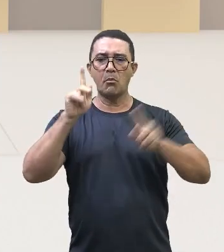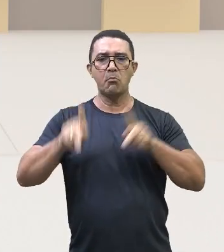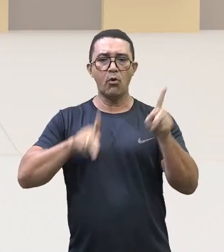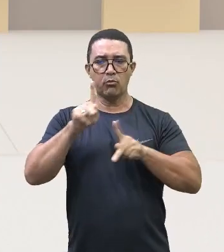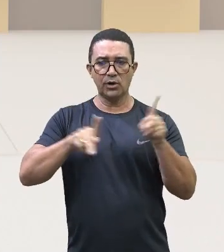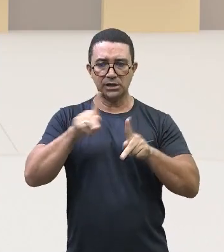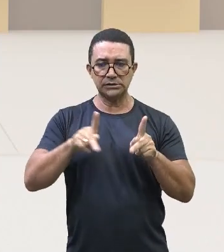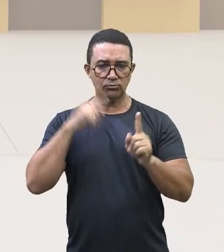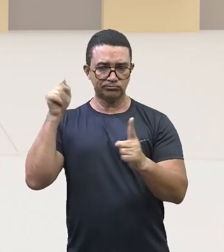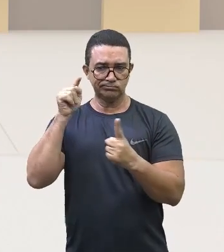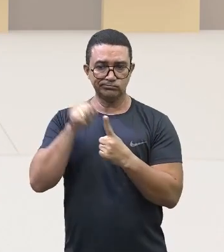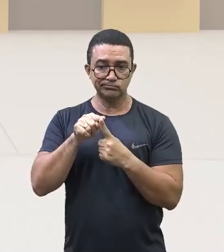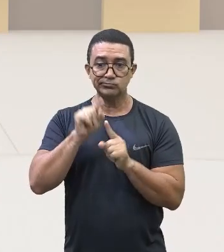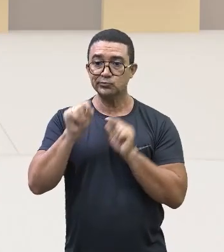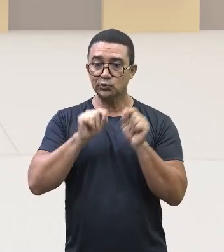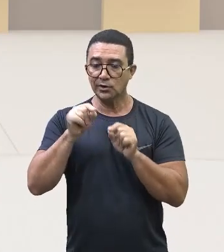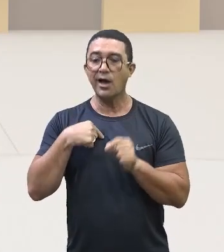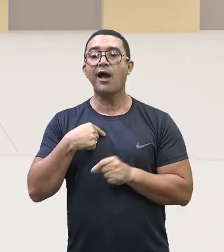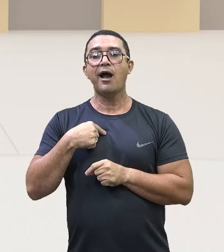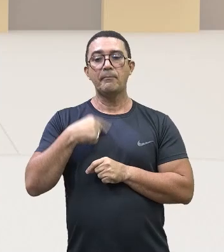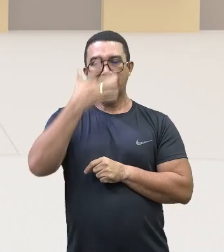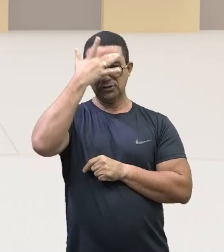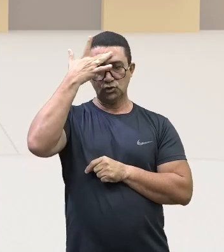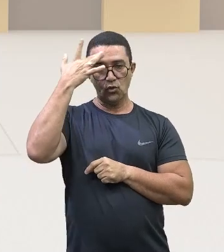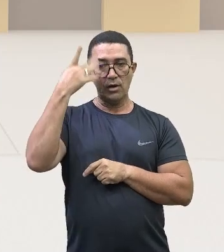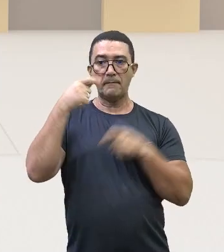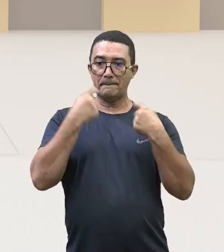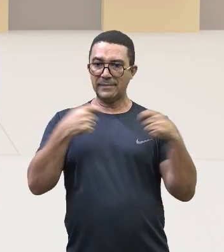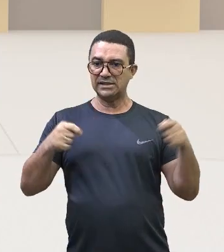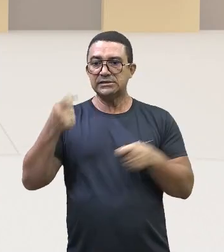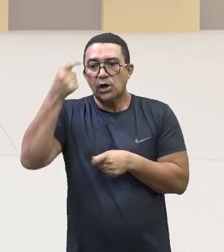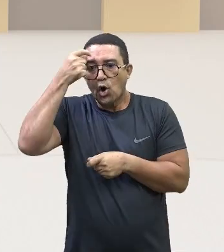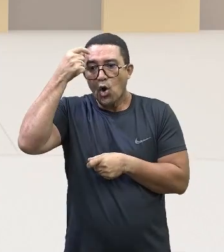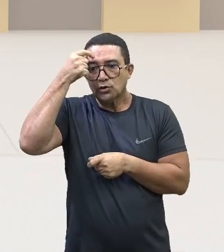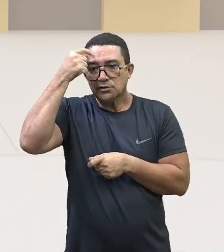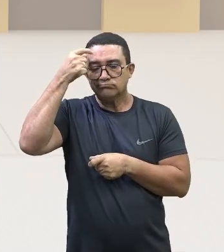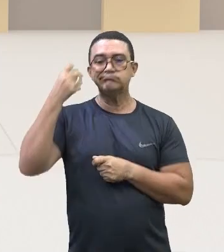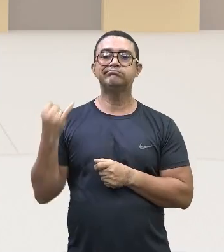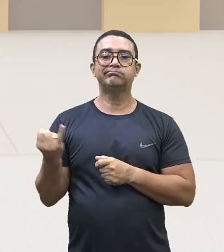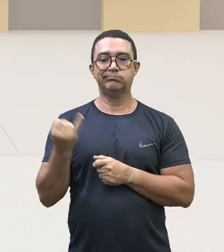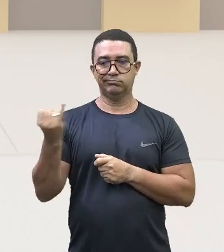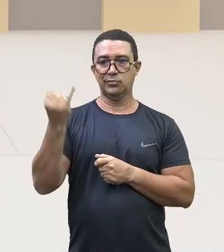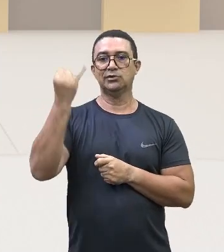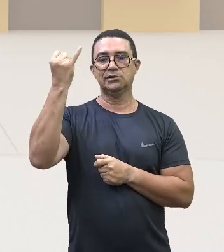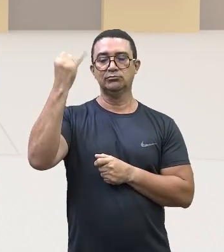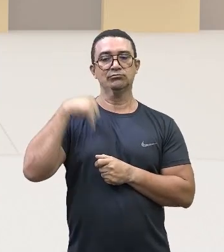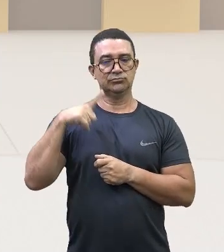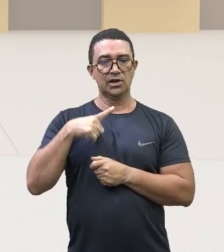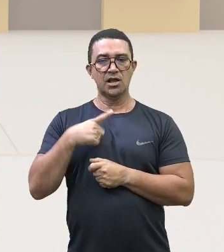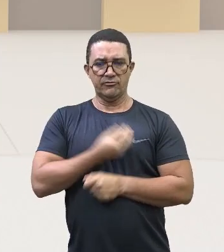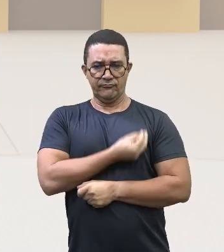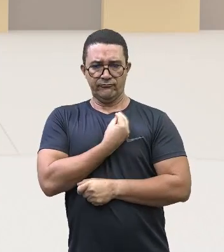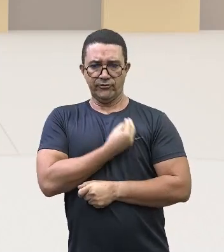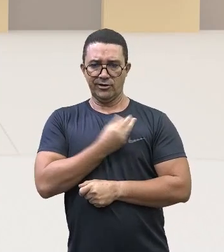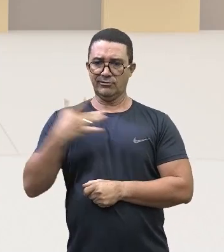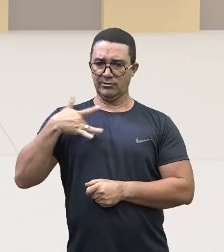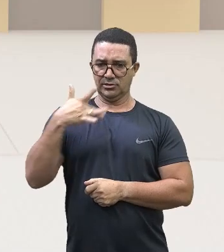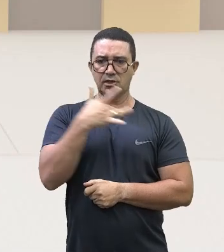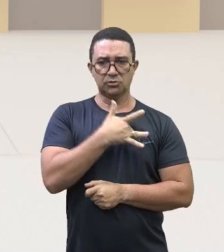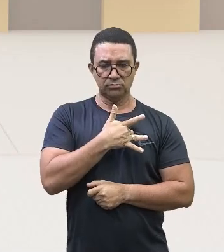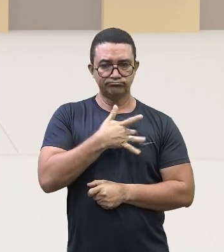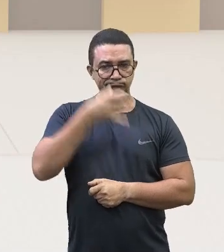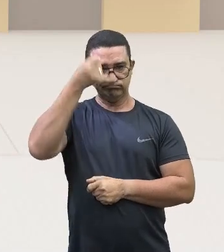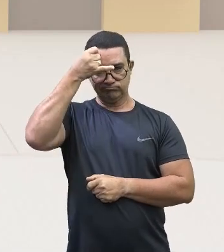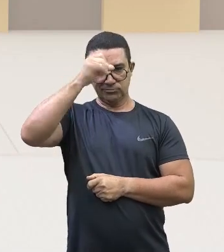o objetivo de conscientizar, né, as pessoas sobre a importância de manter uma vida saudável e evitar